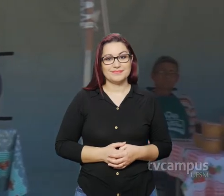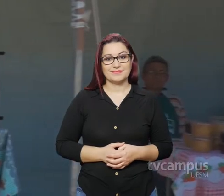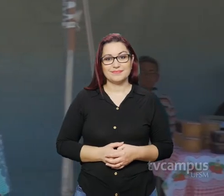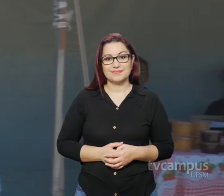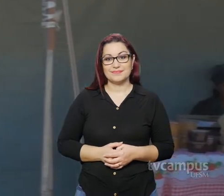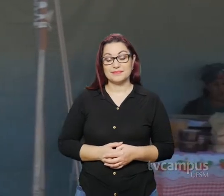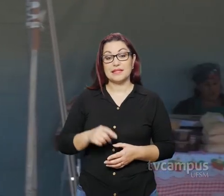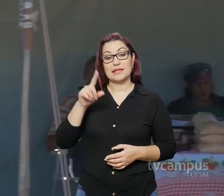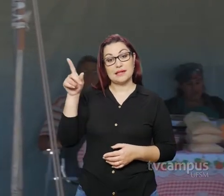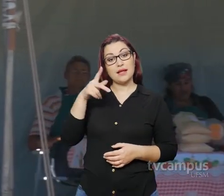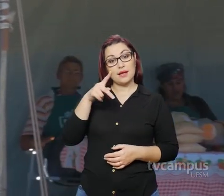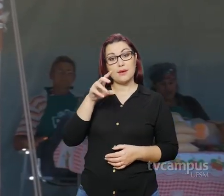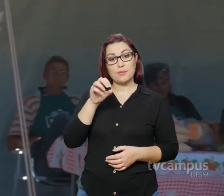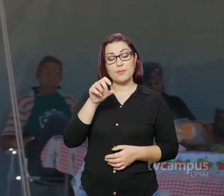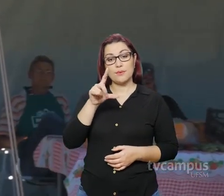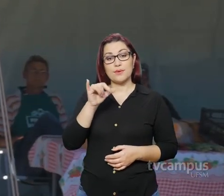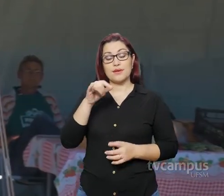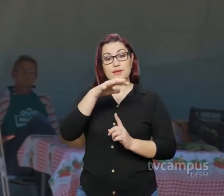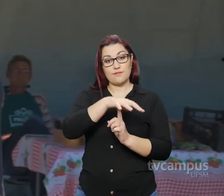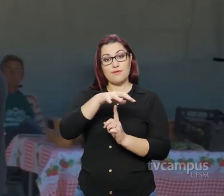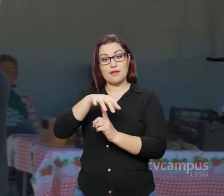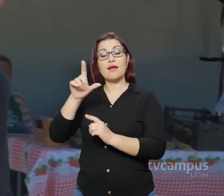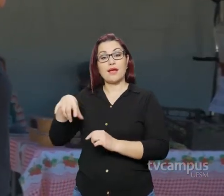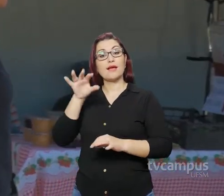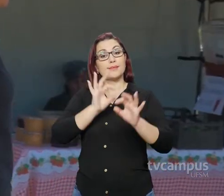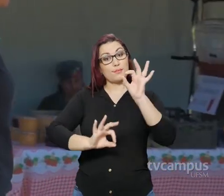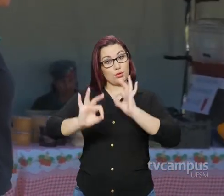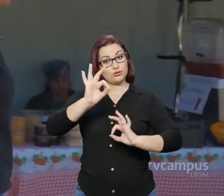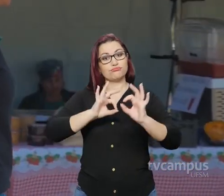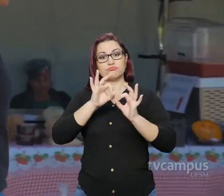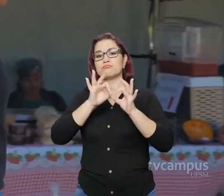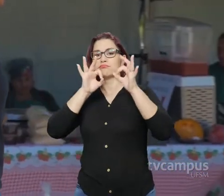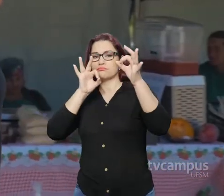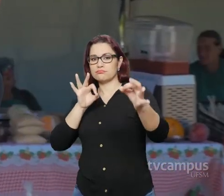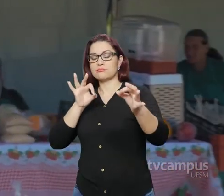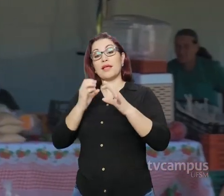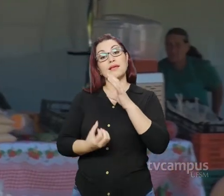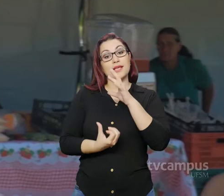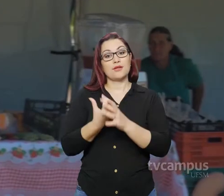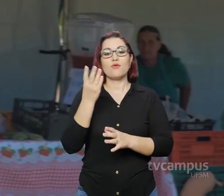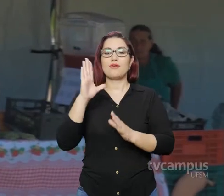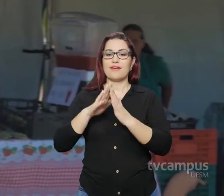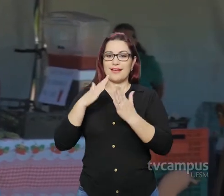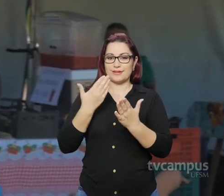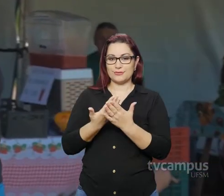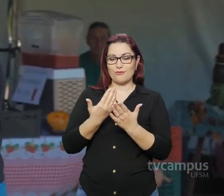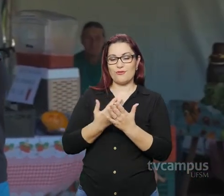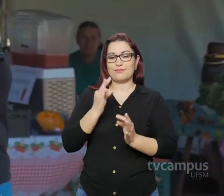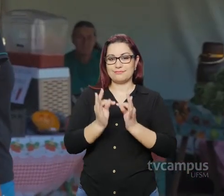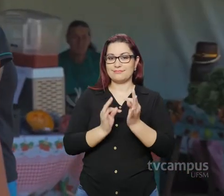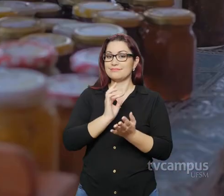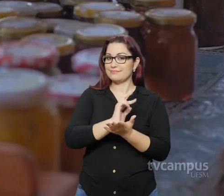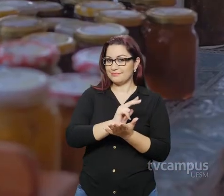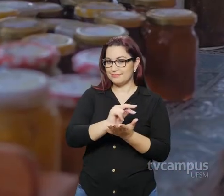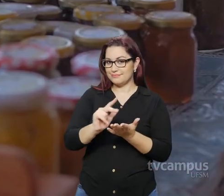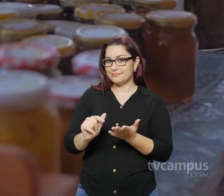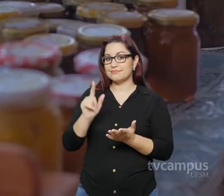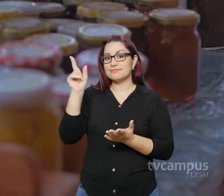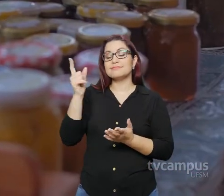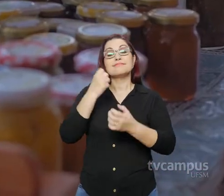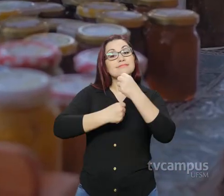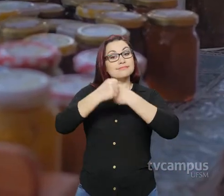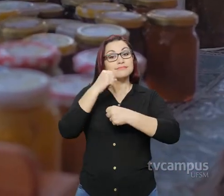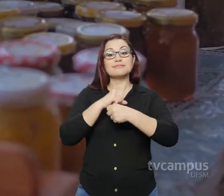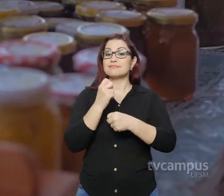A polifeira é um projeto de extensão que surgiu no Colégio Politécnico em 2017. O professor Gustavo, como estuda